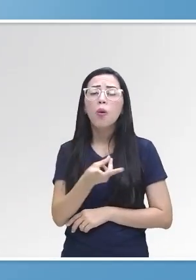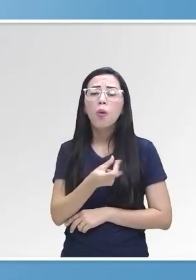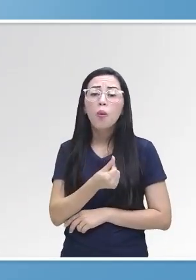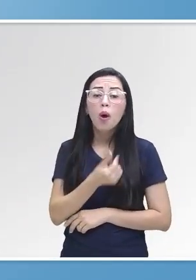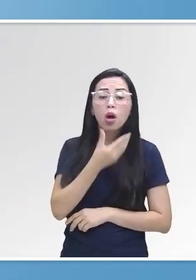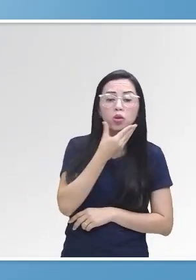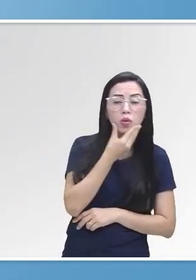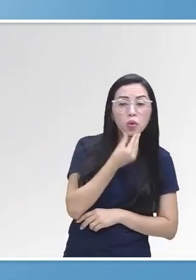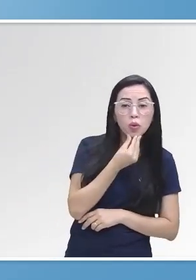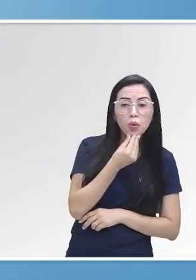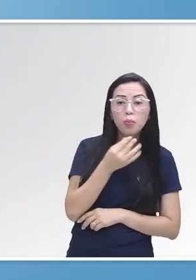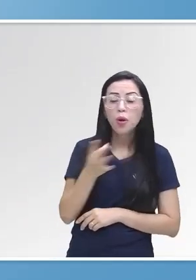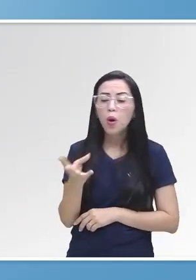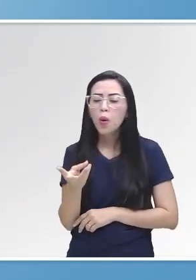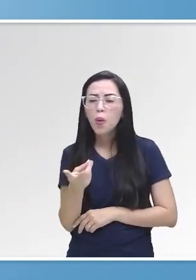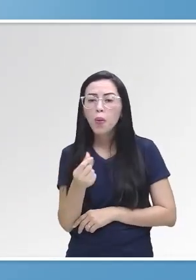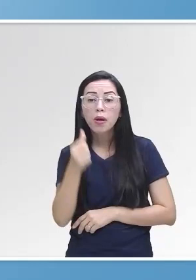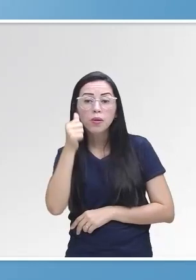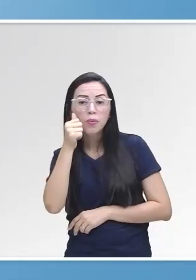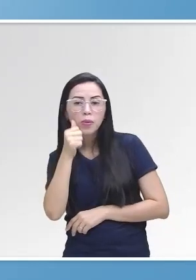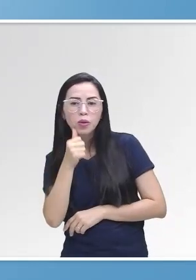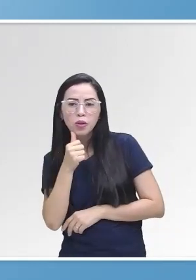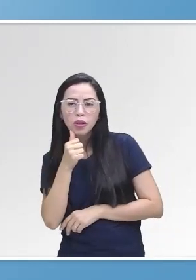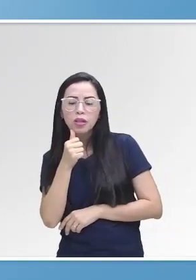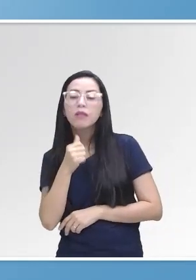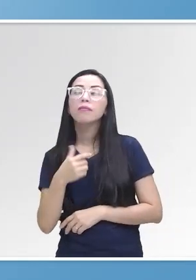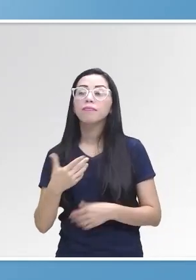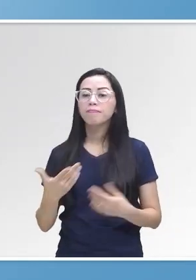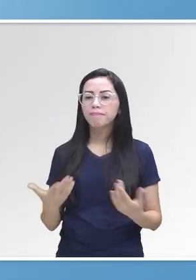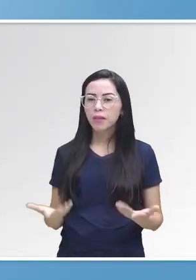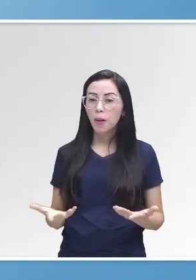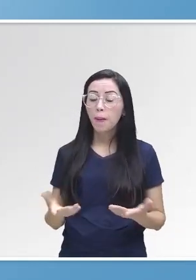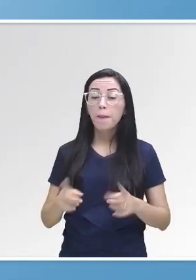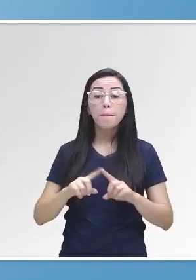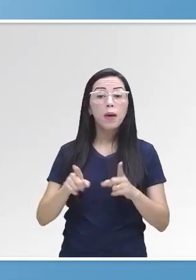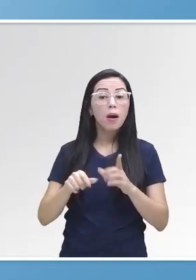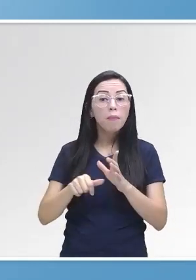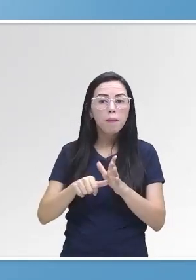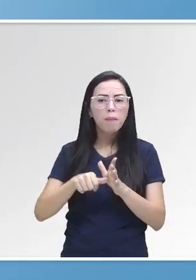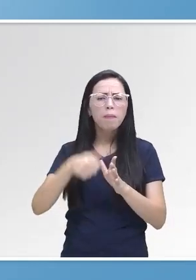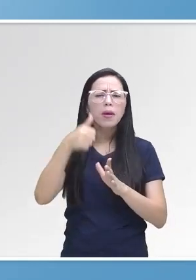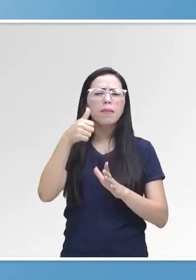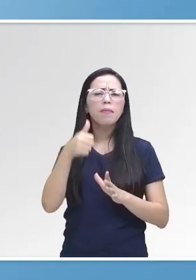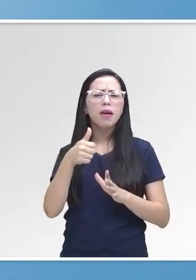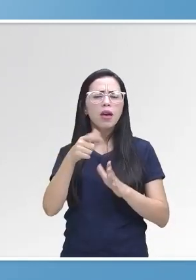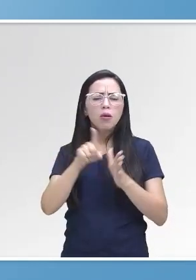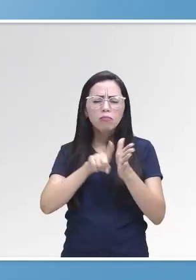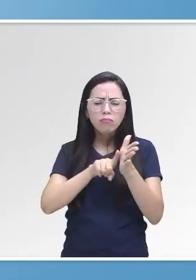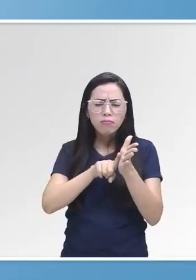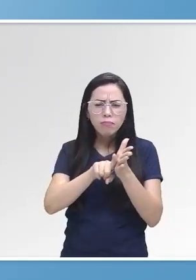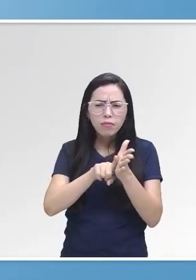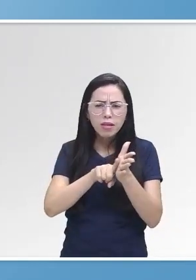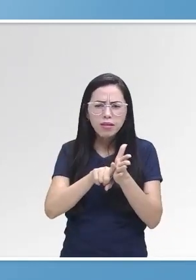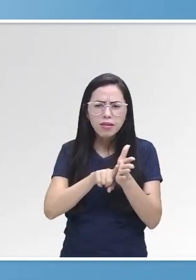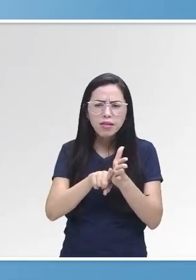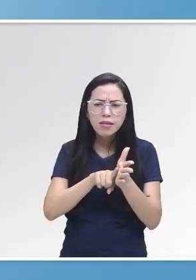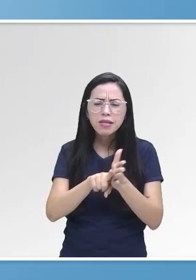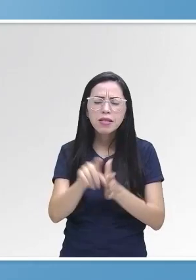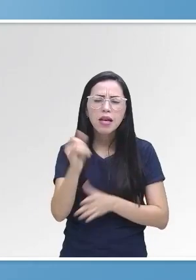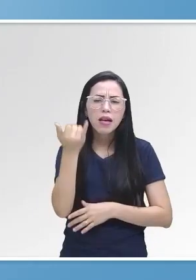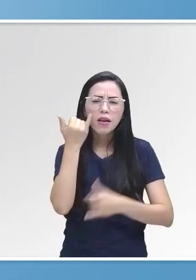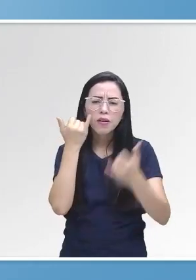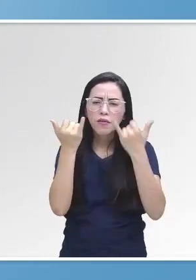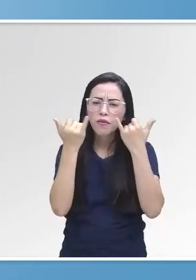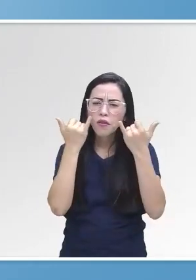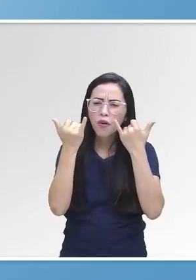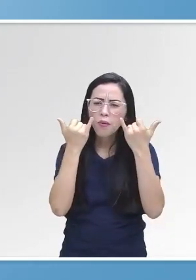cor né de alguma coisa tudo isso a gente tem que primeiro o que fazer uma pesquisa dos dados coletados os